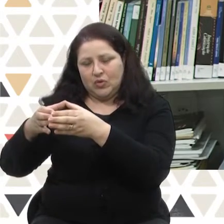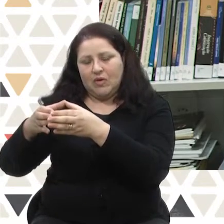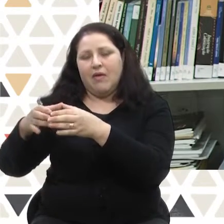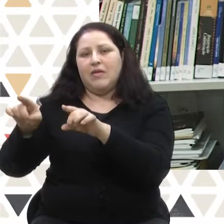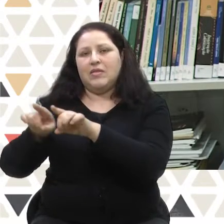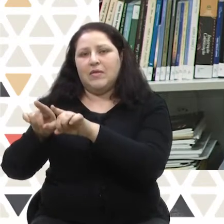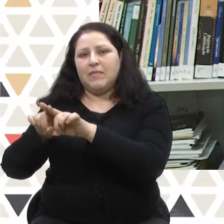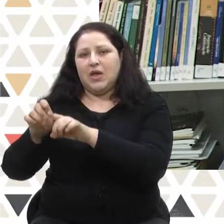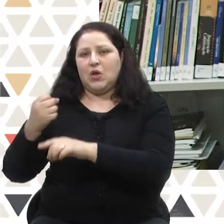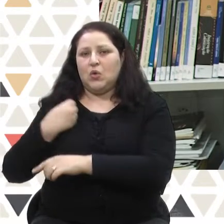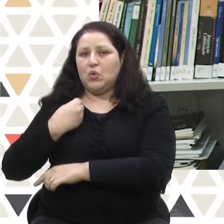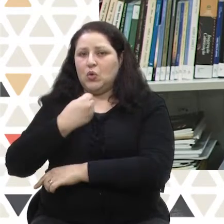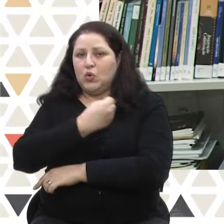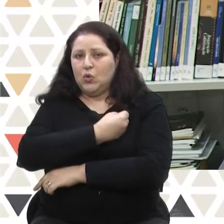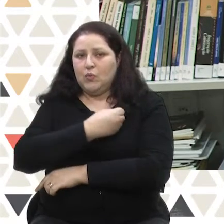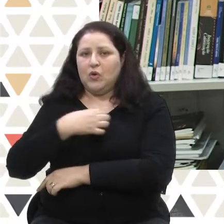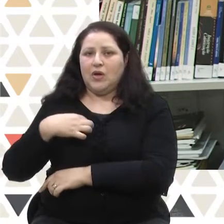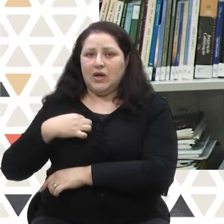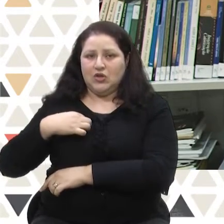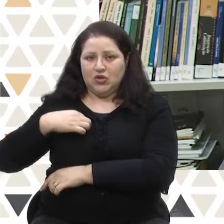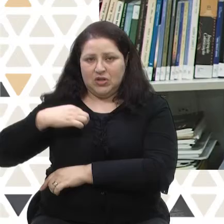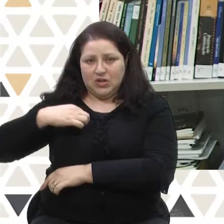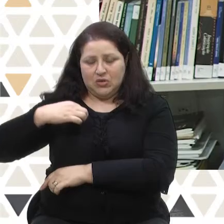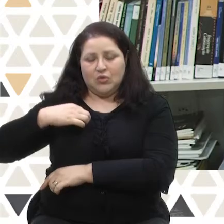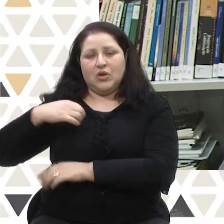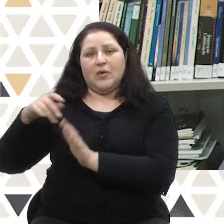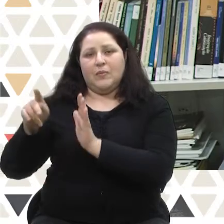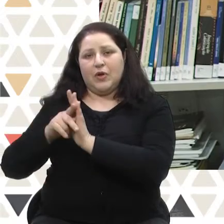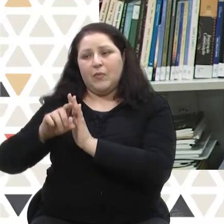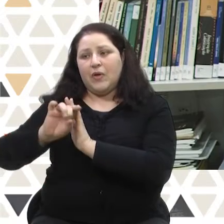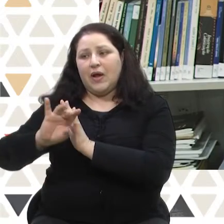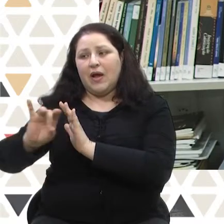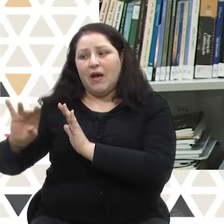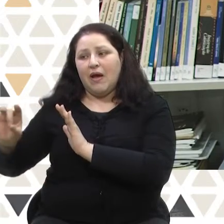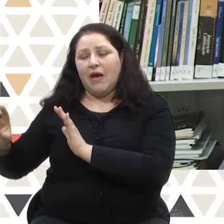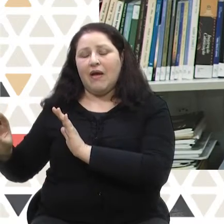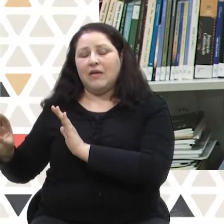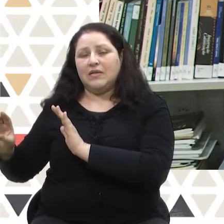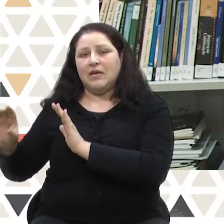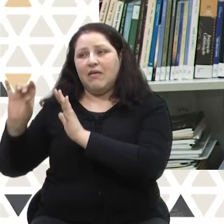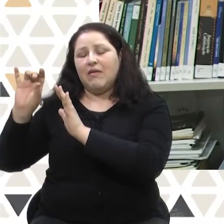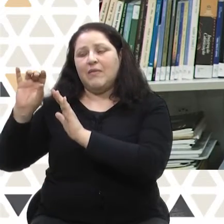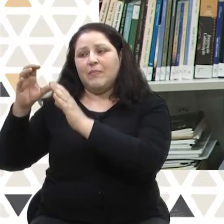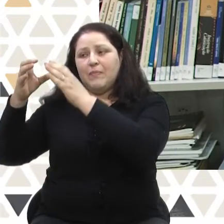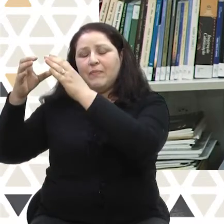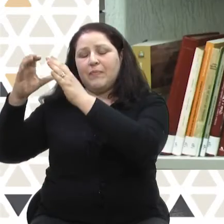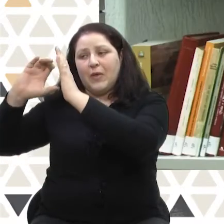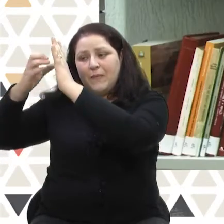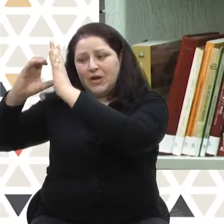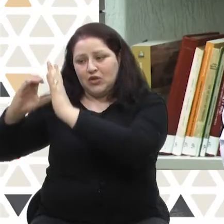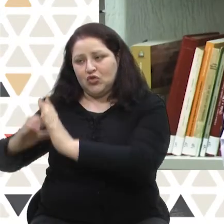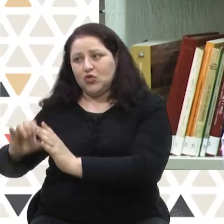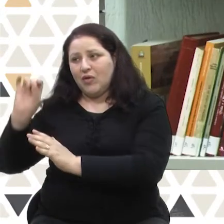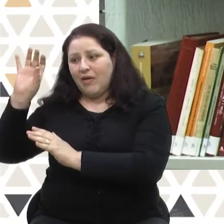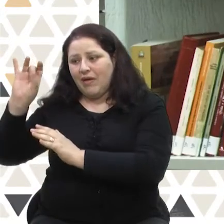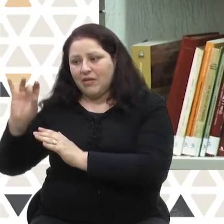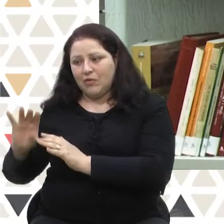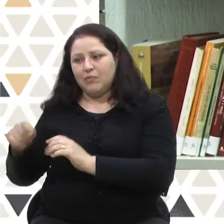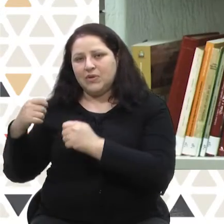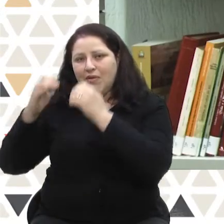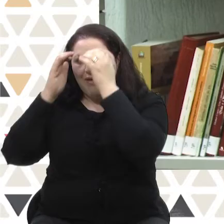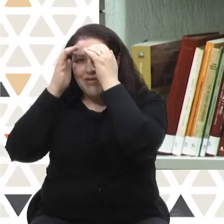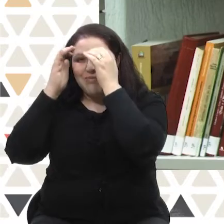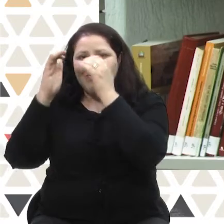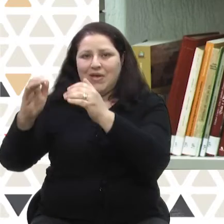da federação, quanto no número de candidaturas apresentadas por partidos. Vamos aproveitar